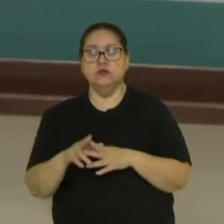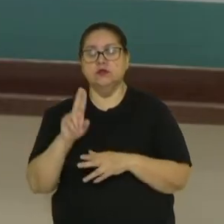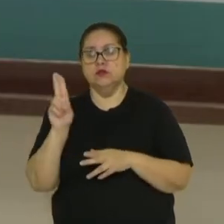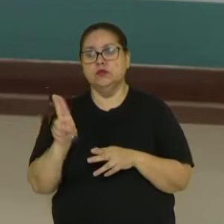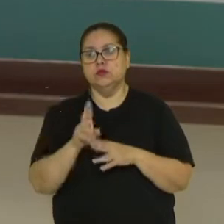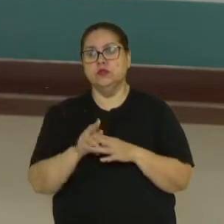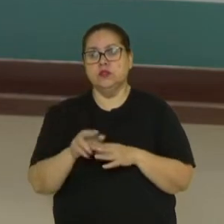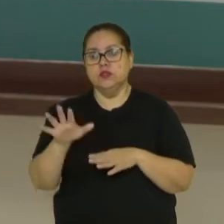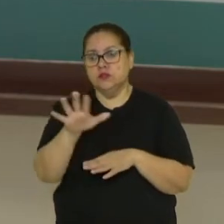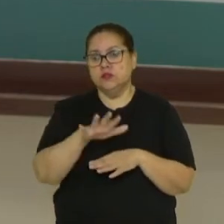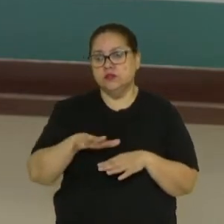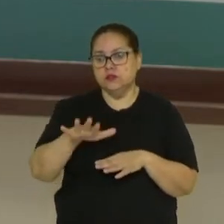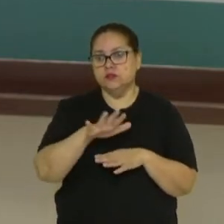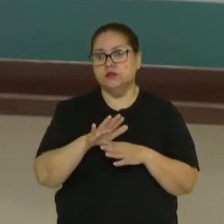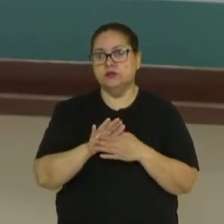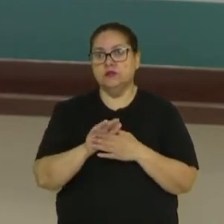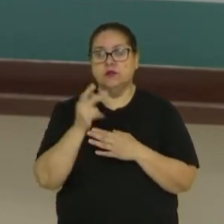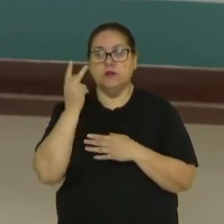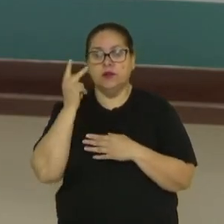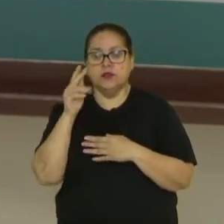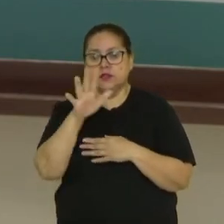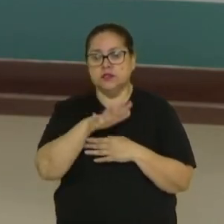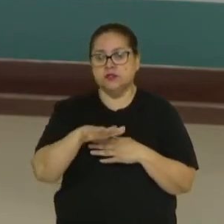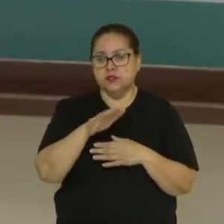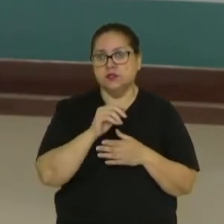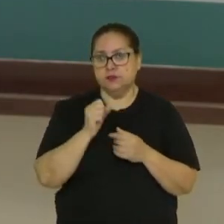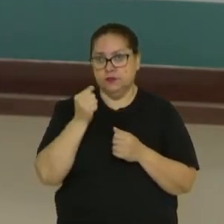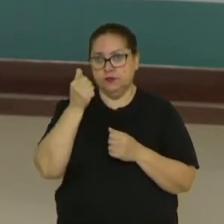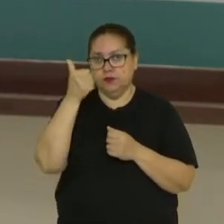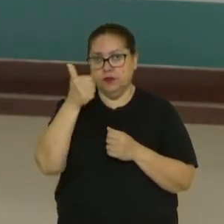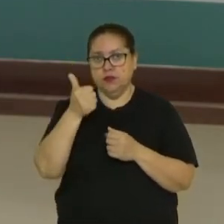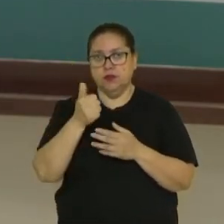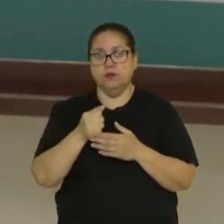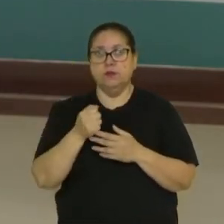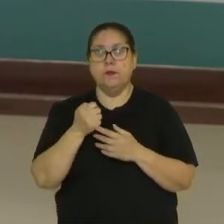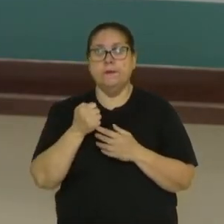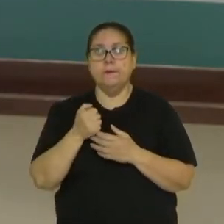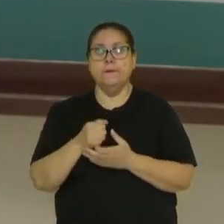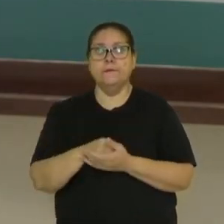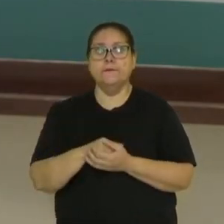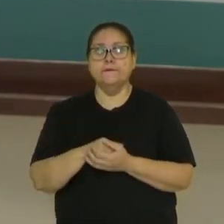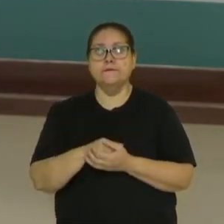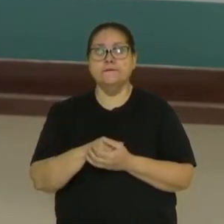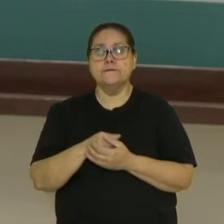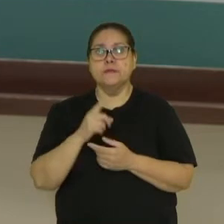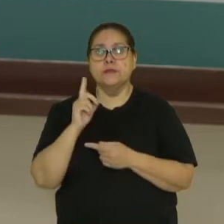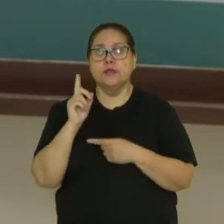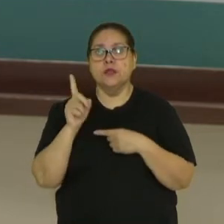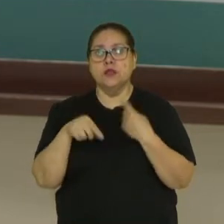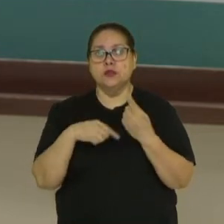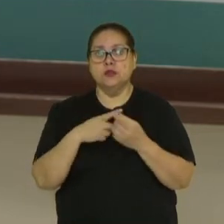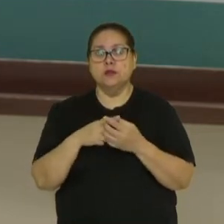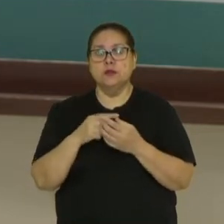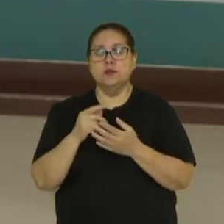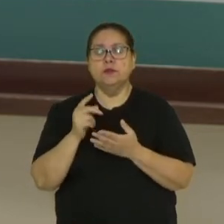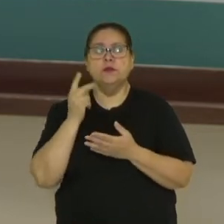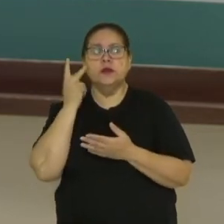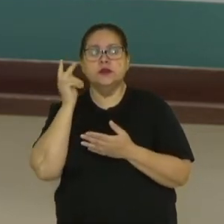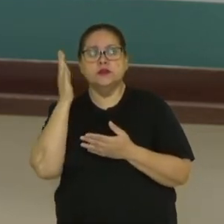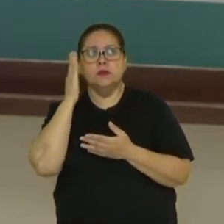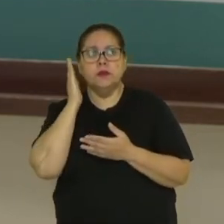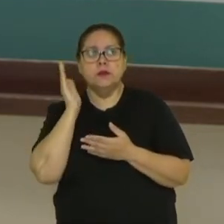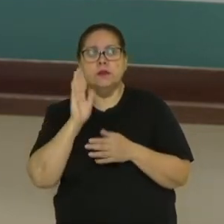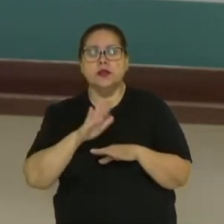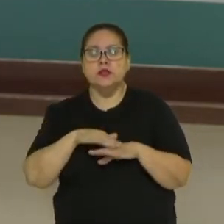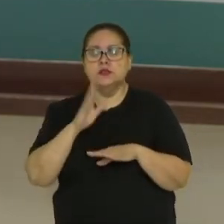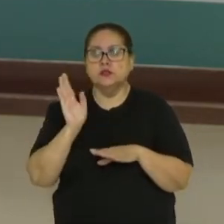para regionalização ou para regionalizar, tá bom? Muito bem, vamos a seguir. Para saber mais aqui então,